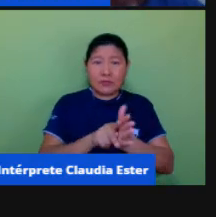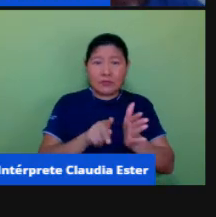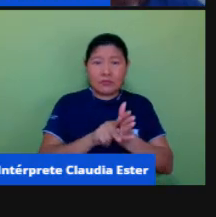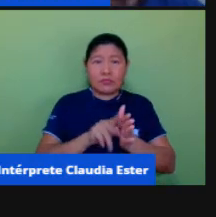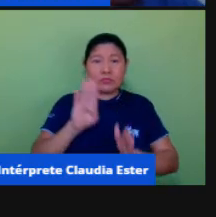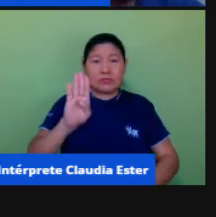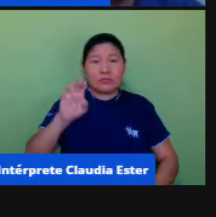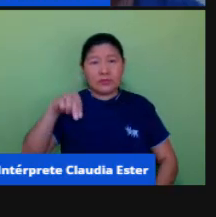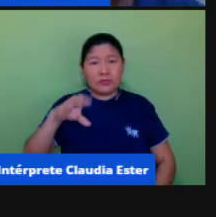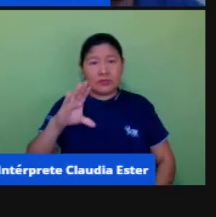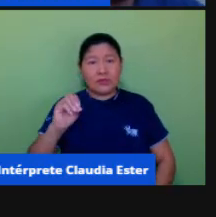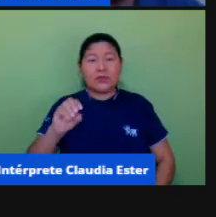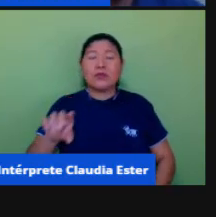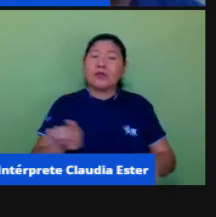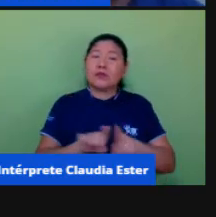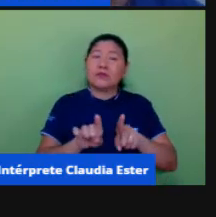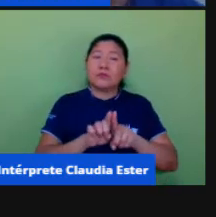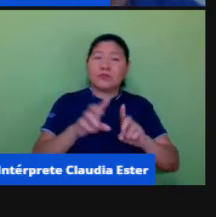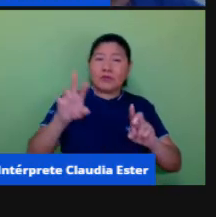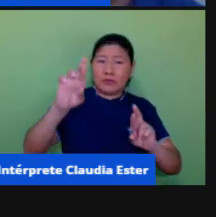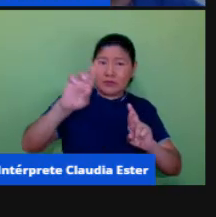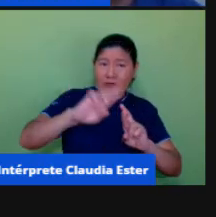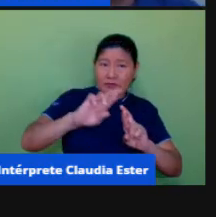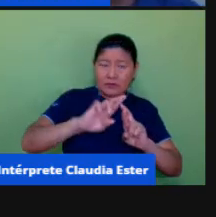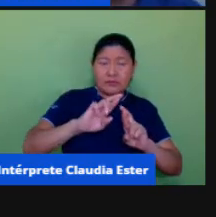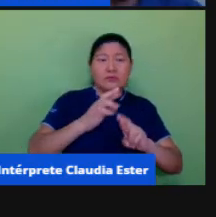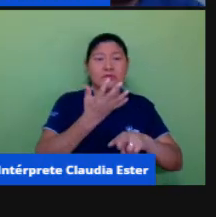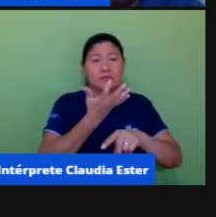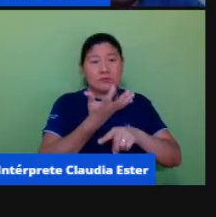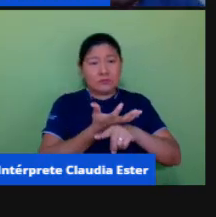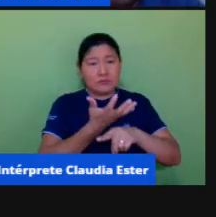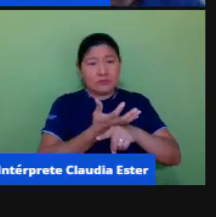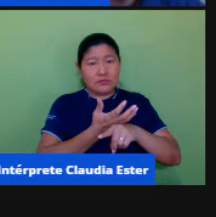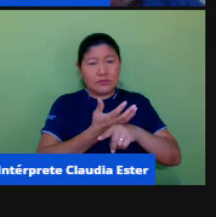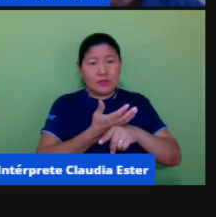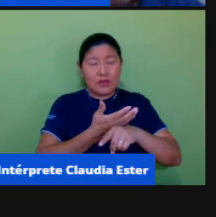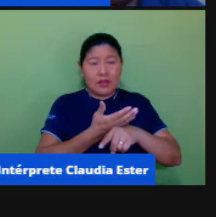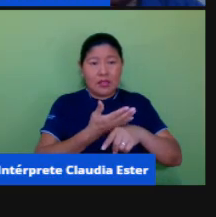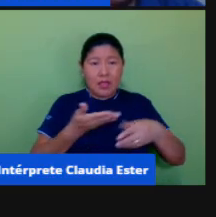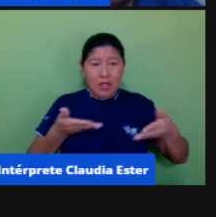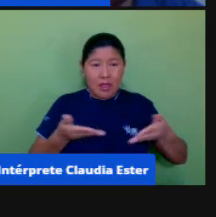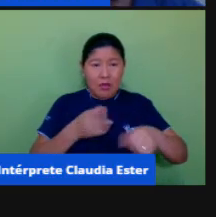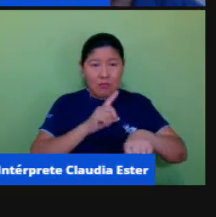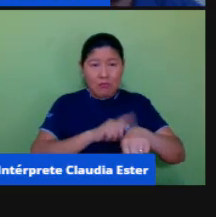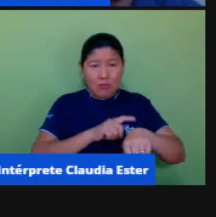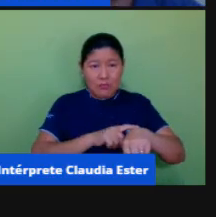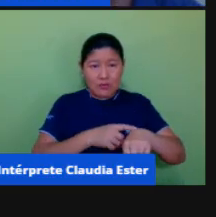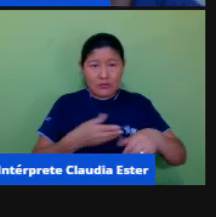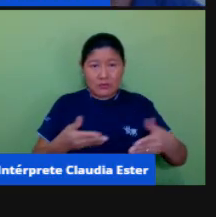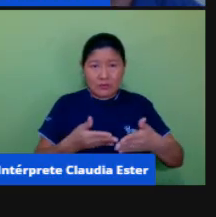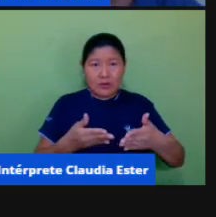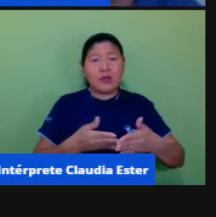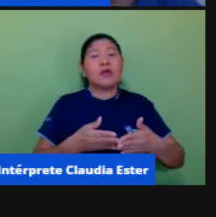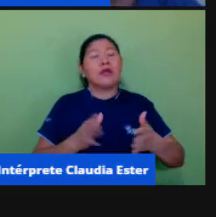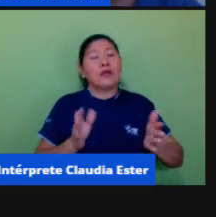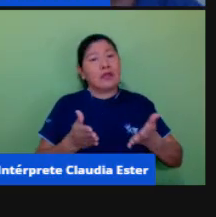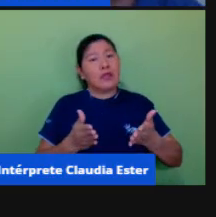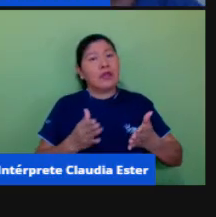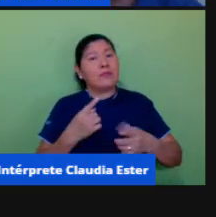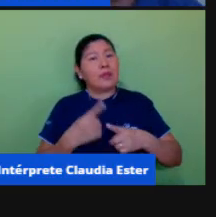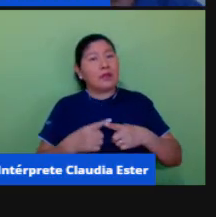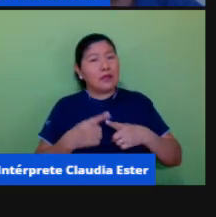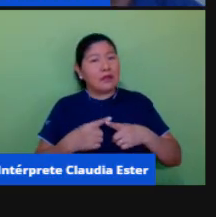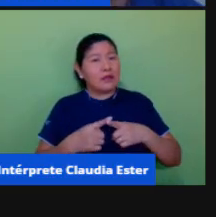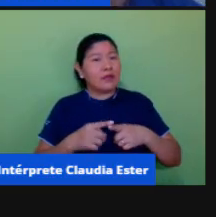curricular circunstancial 2021, que é desdobramento do referencial curricular, para atender às demandas do ensino remoto.